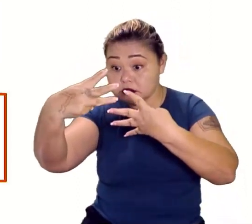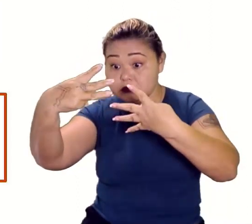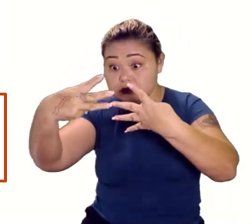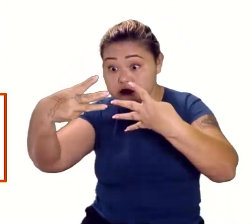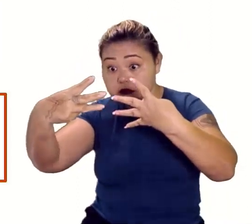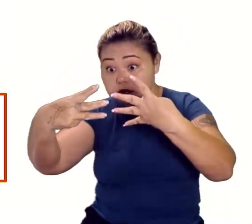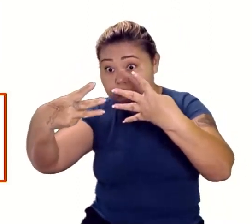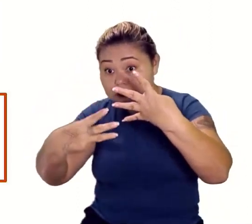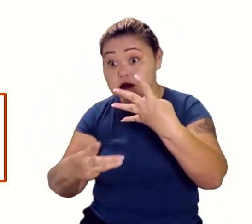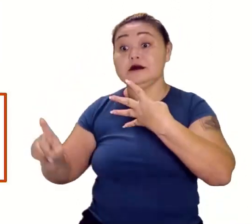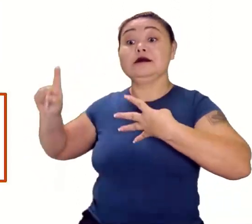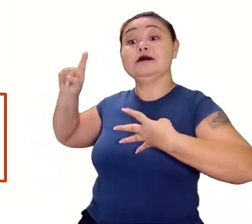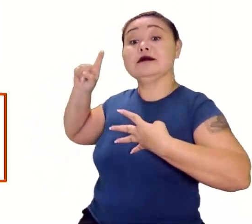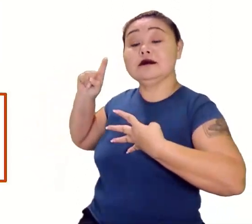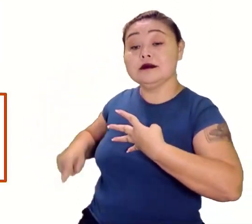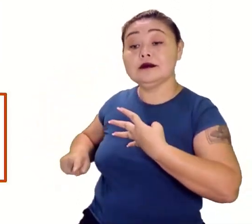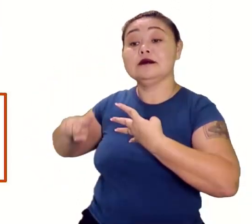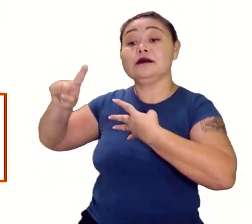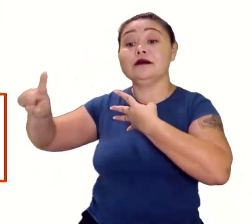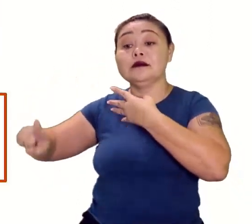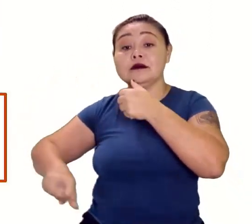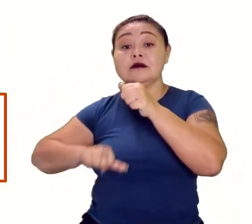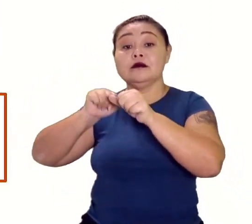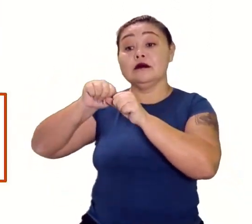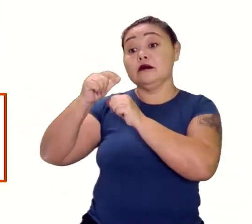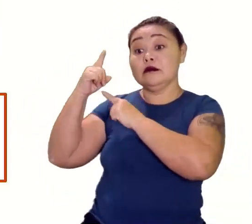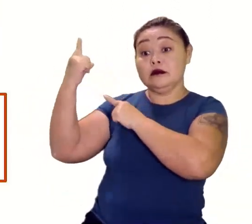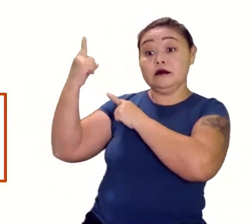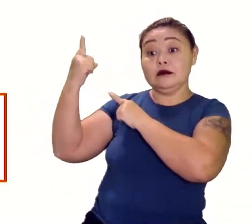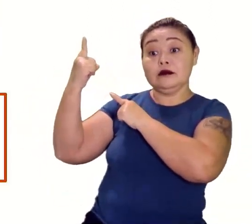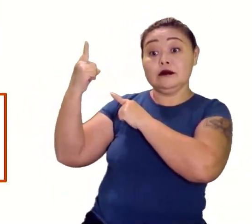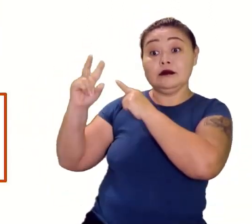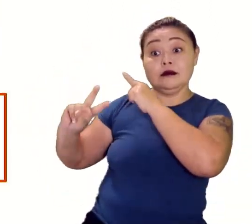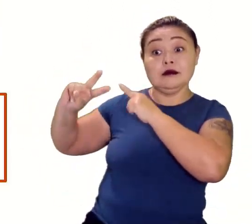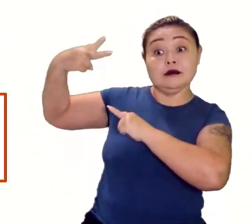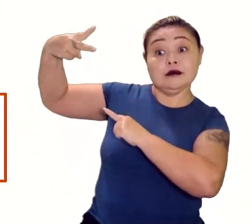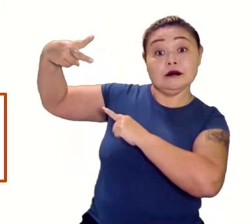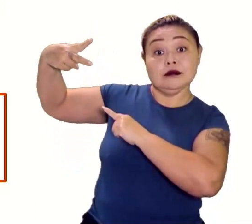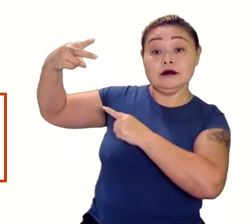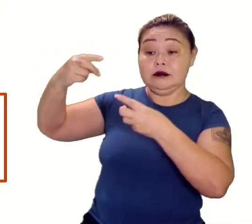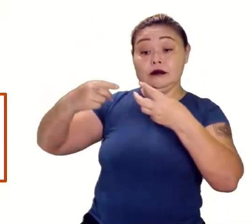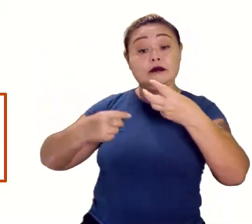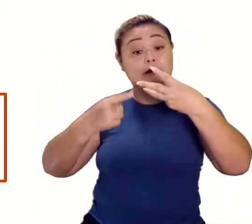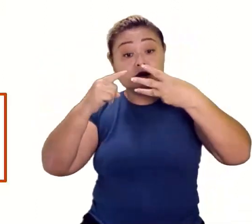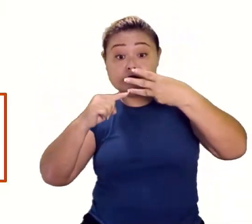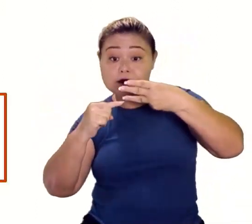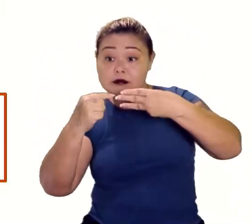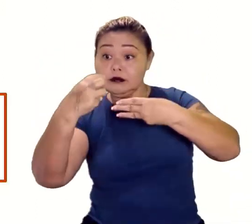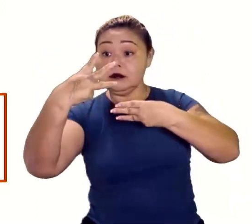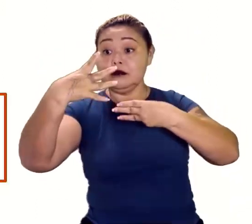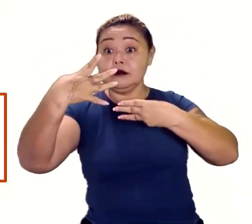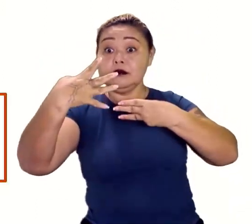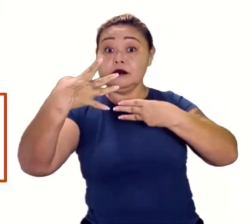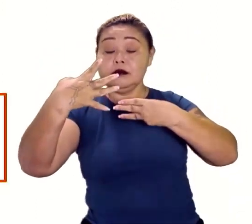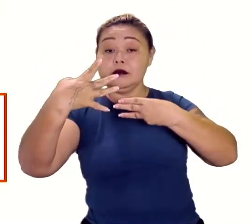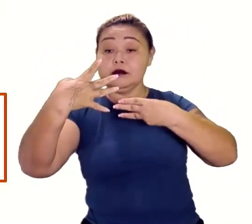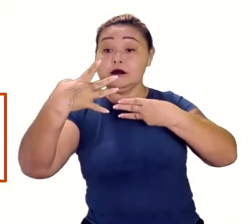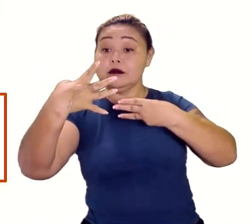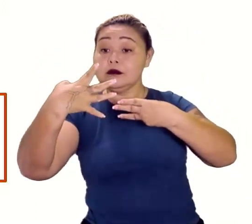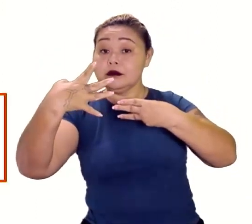isso aqui a gente pode transformar em 3 elevado à quarta potência. Né? E claro que, pensando nisso, a gente pode